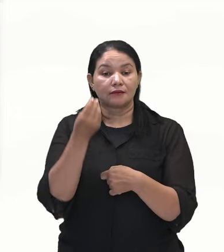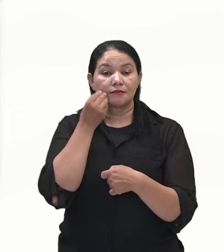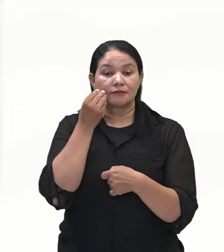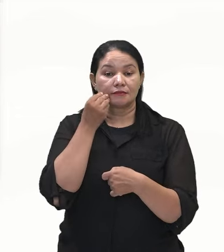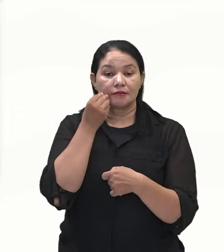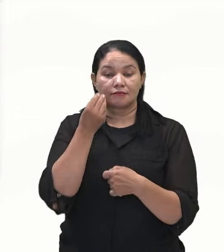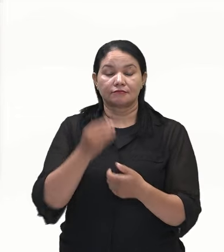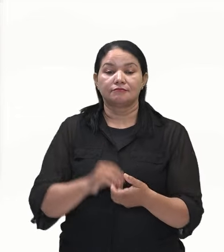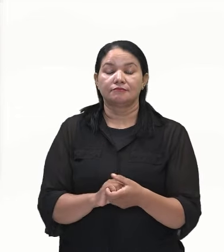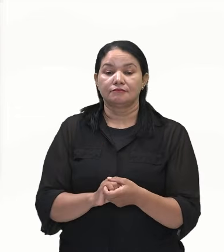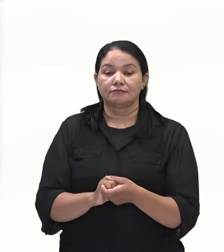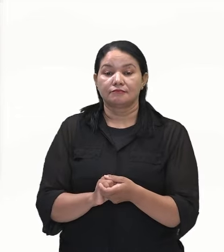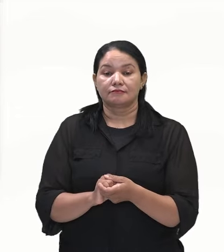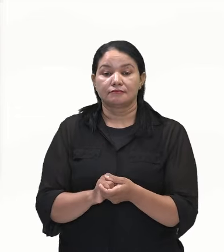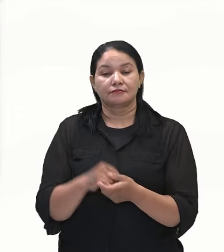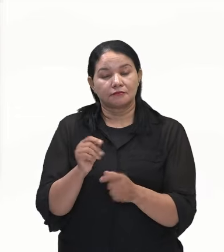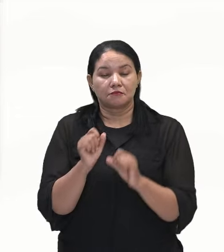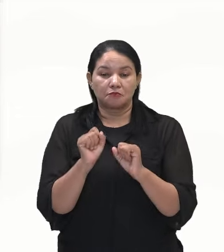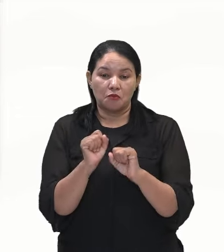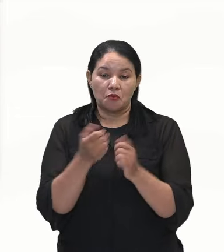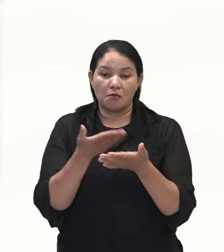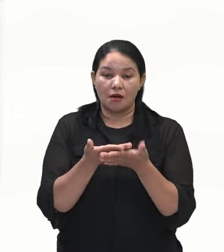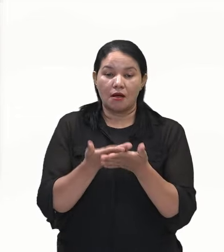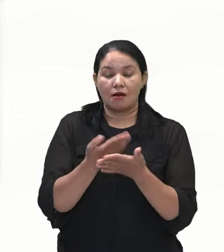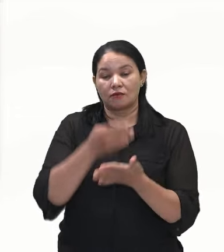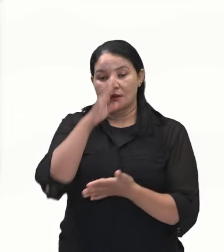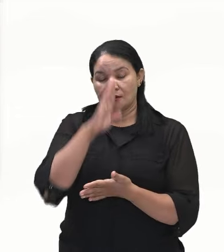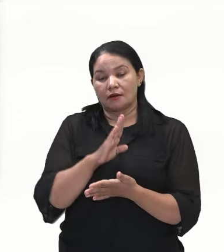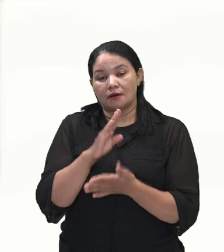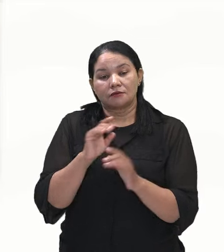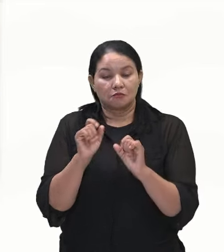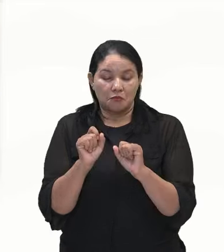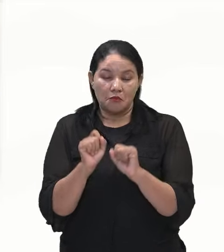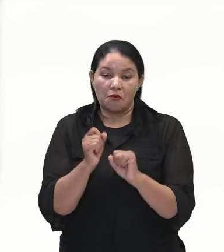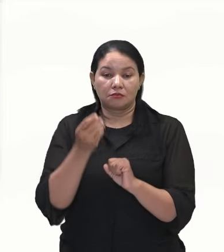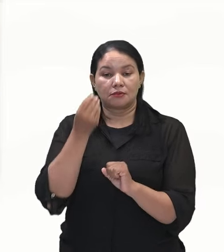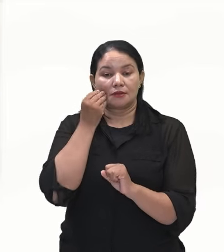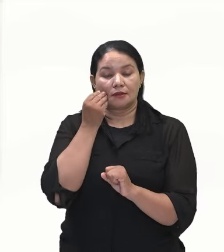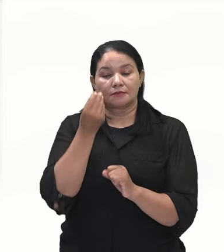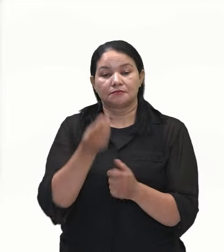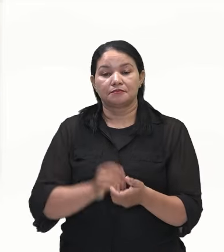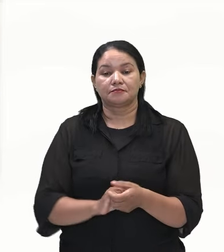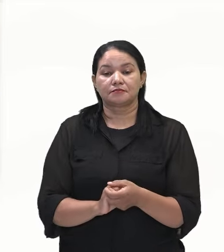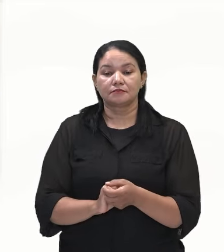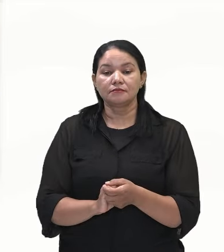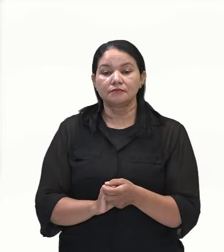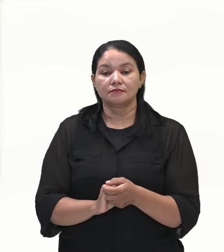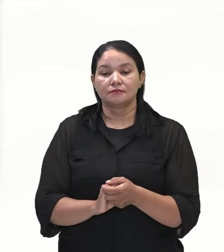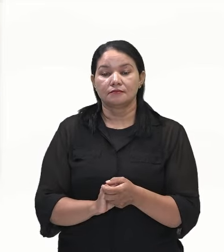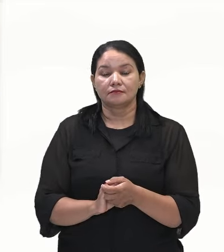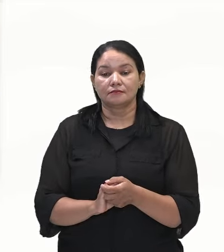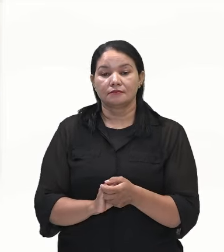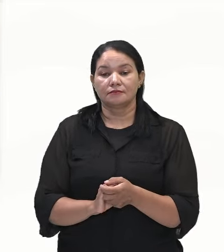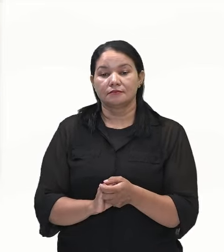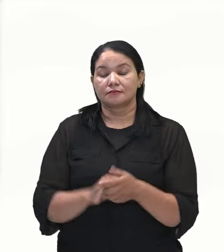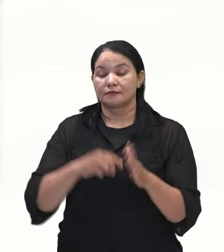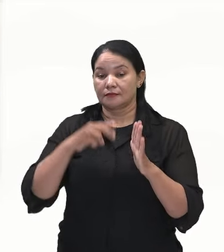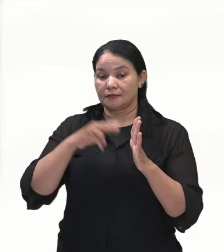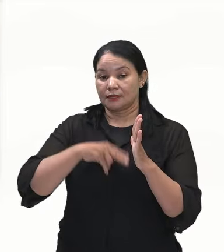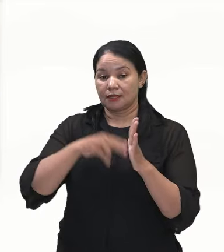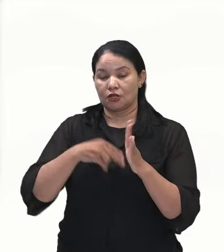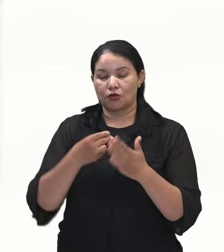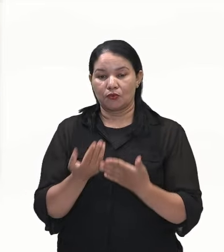né? Fazer uma aula grátis ali, enfim, para ver como é que é. It's a great way to connect your mind and body. It's a great way,